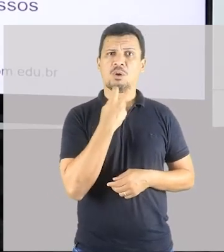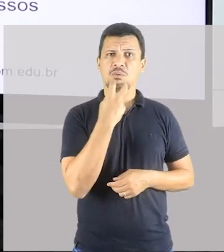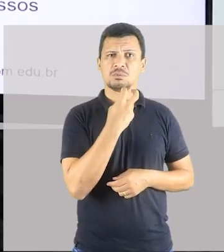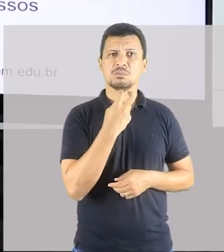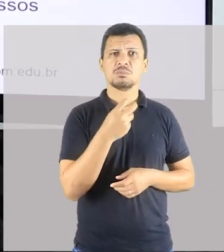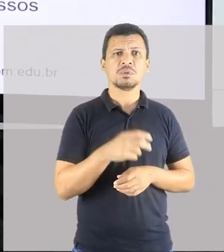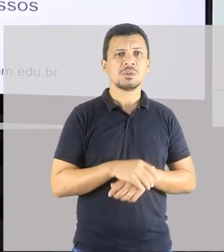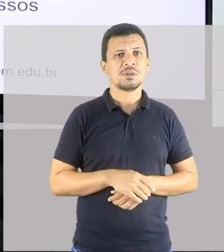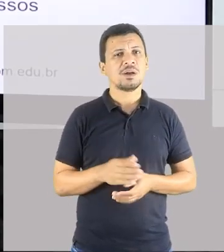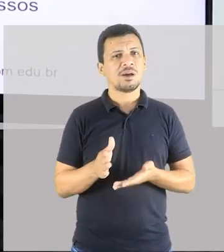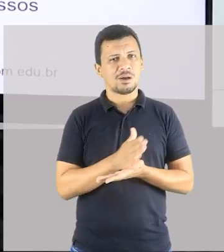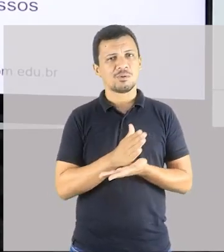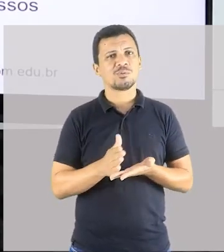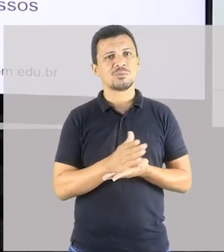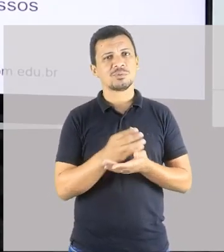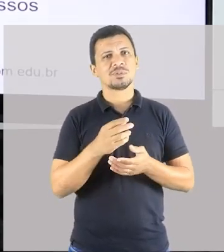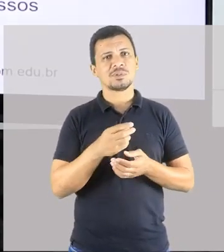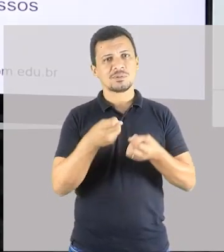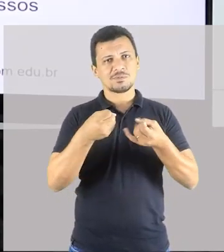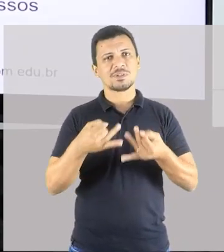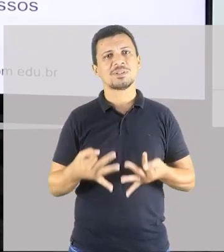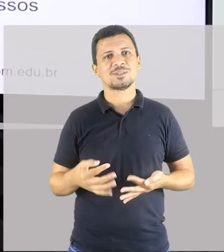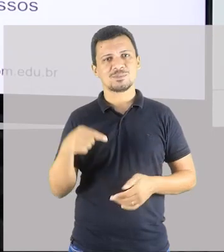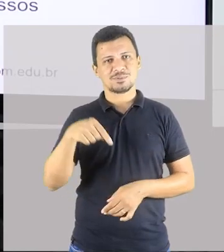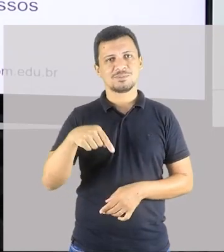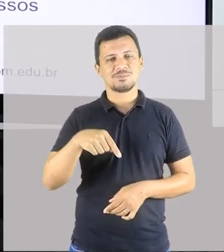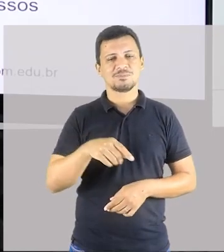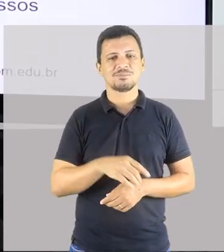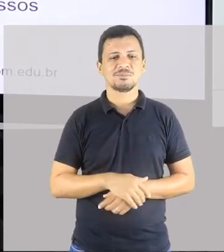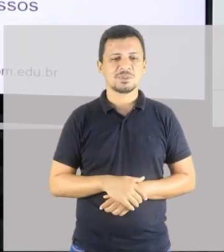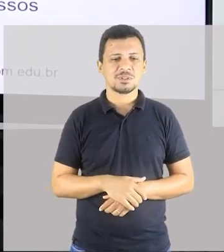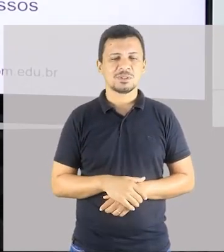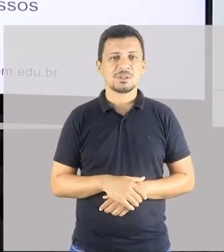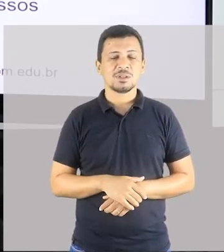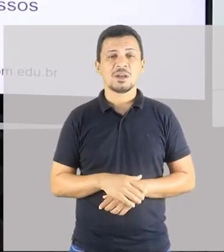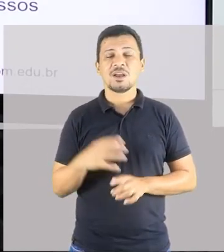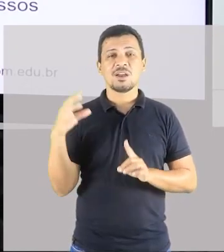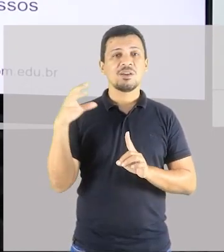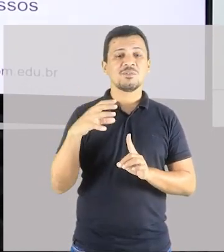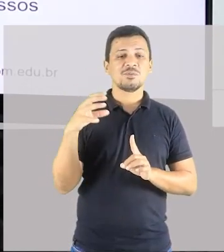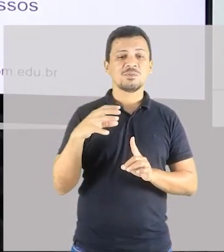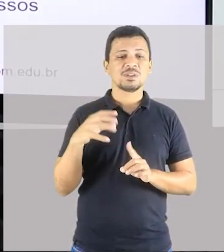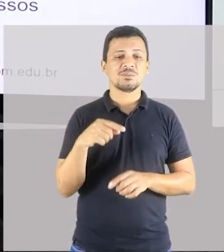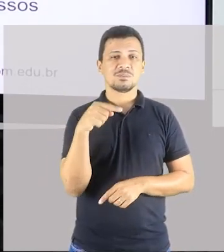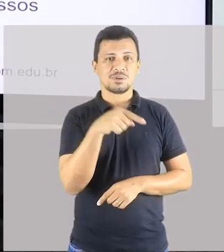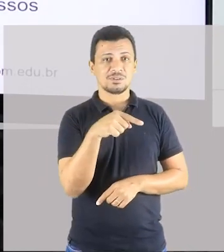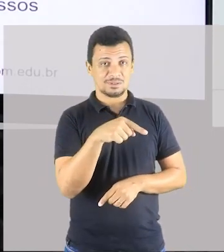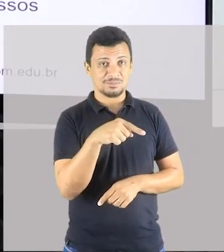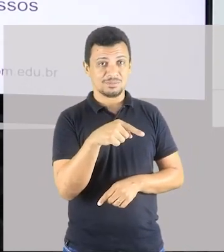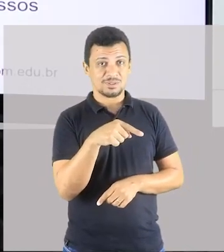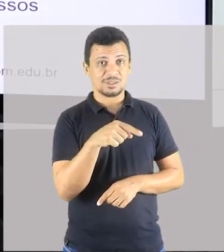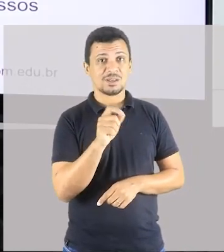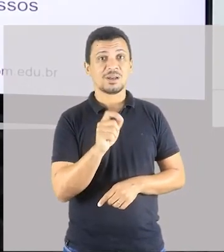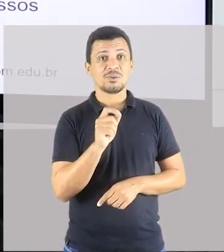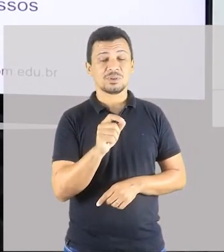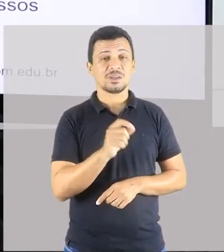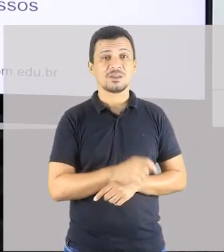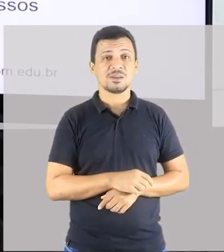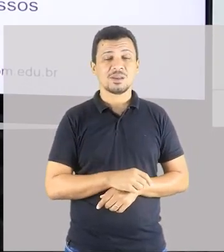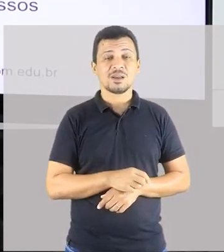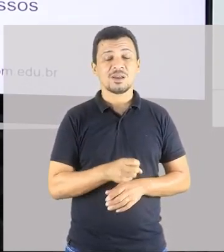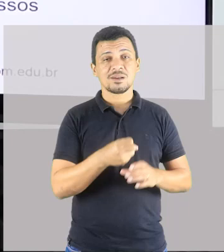vai estar comentando aqui, beleza? Então, quando a gente fala de efeitos androgênicos, a gente está falando desses efeitos,